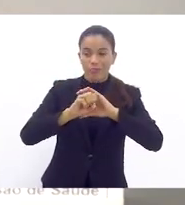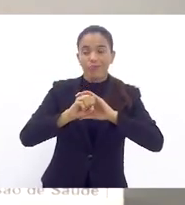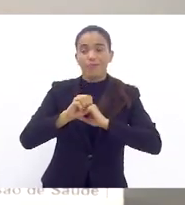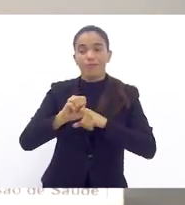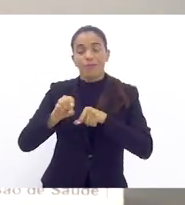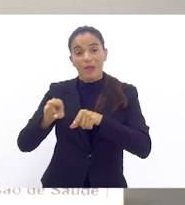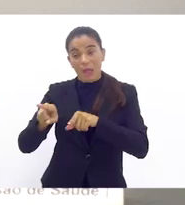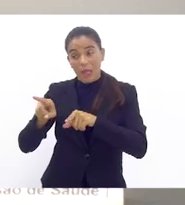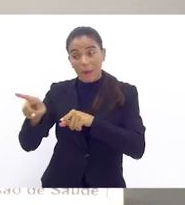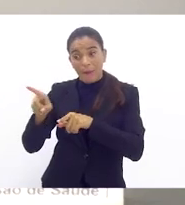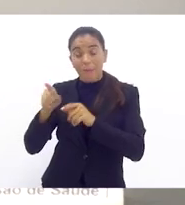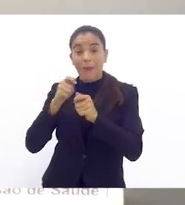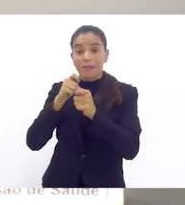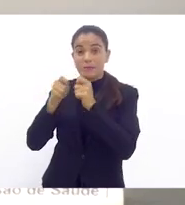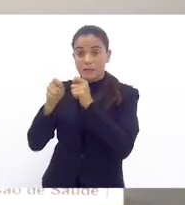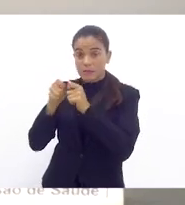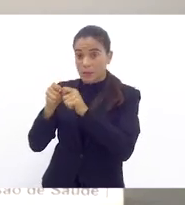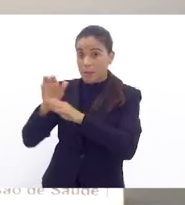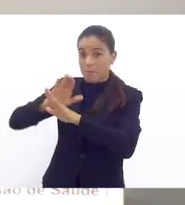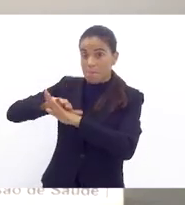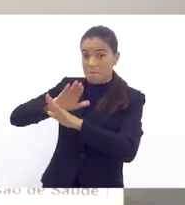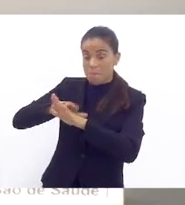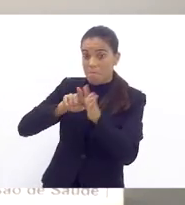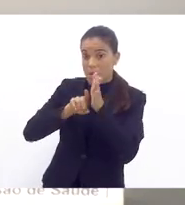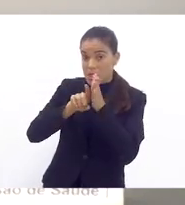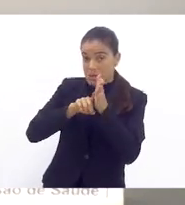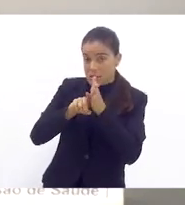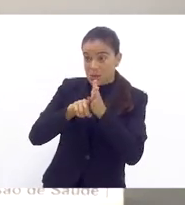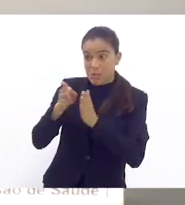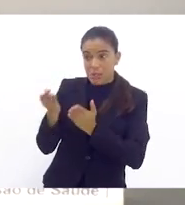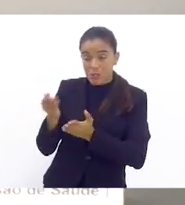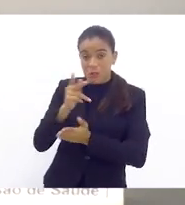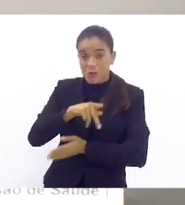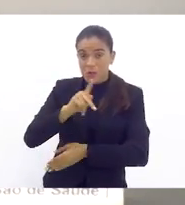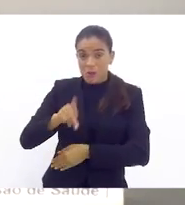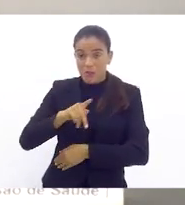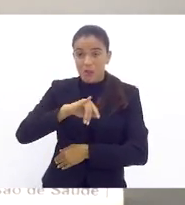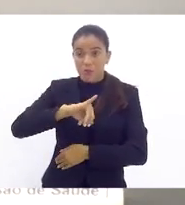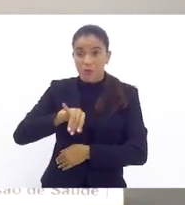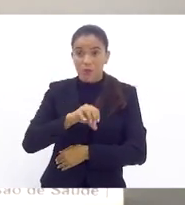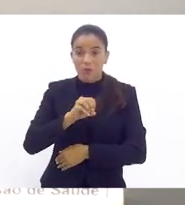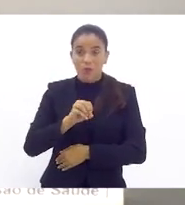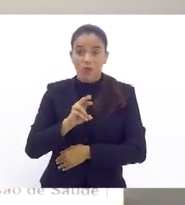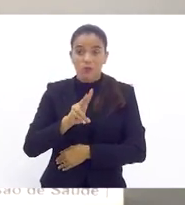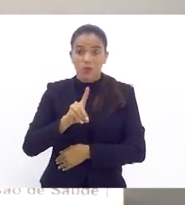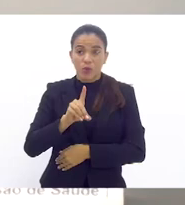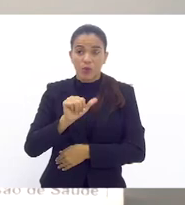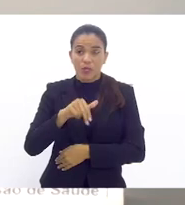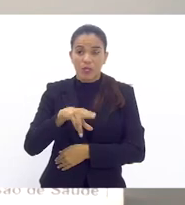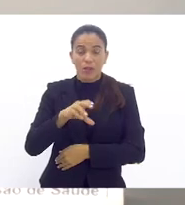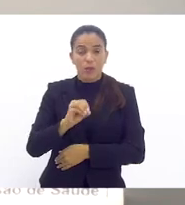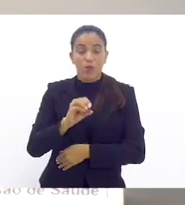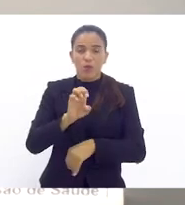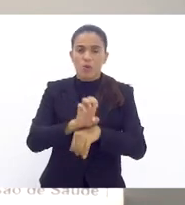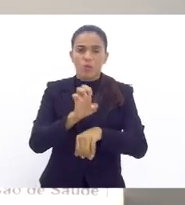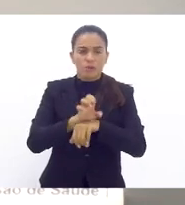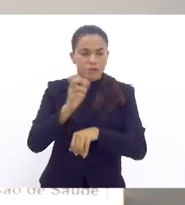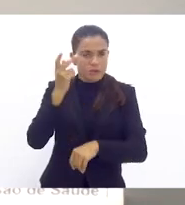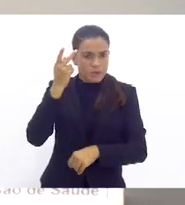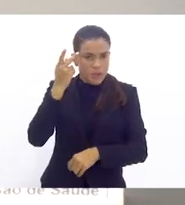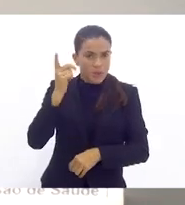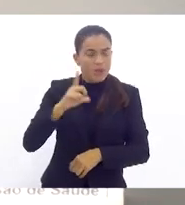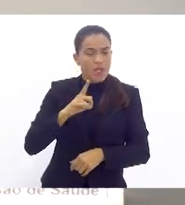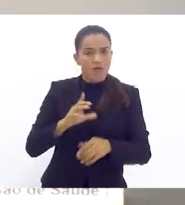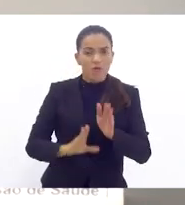do professor Giordano, essa belíssima pesquisa, dá conta, por exemplo, que o Estado de São Paulo houve